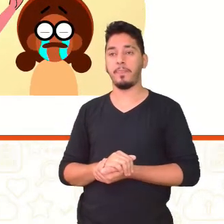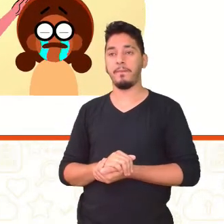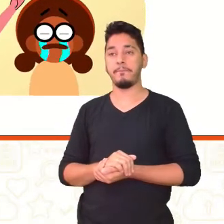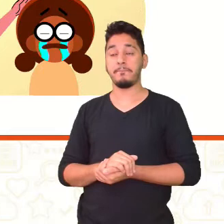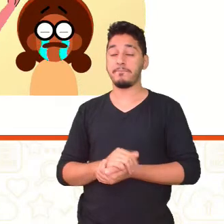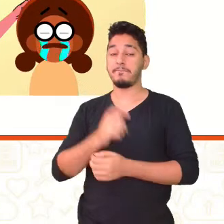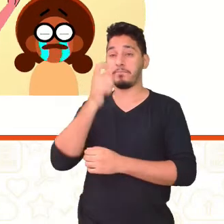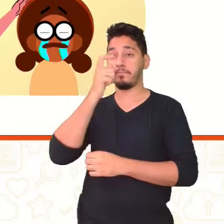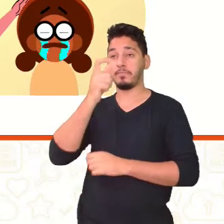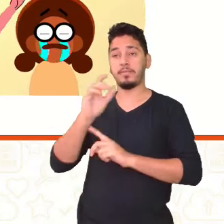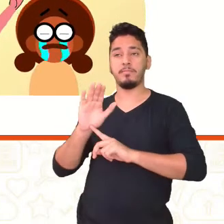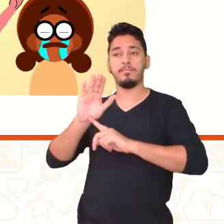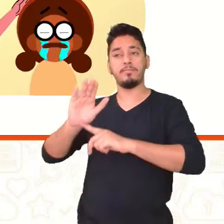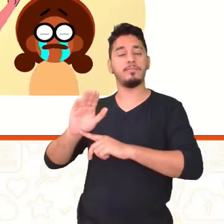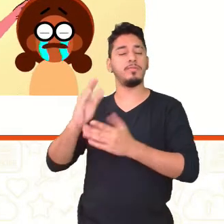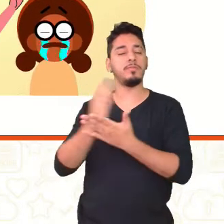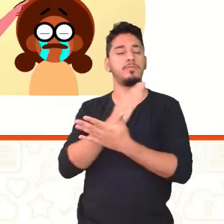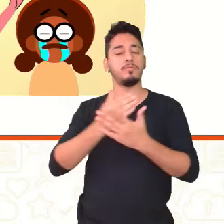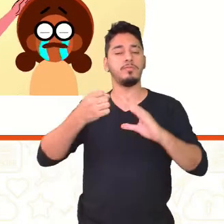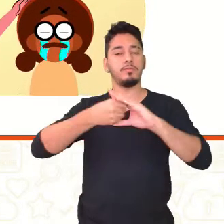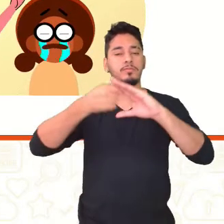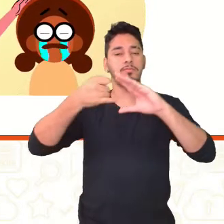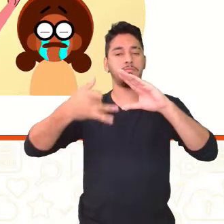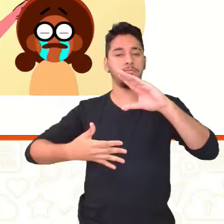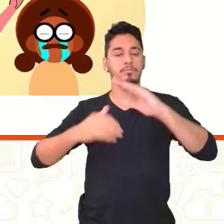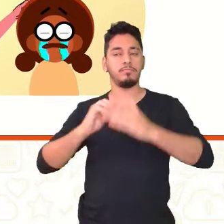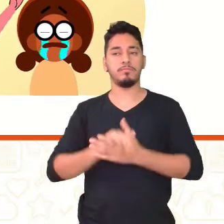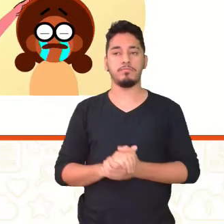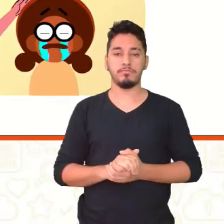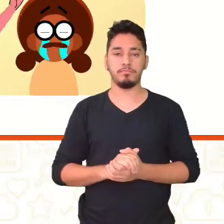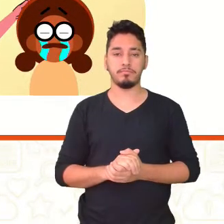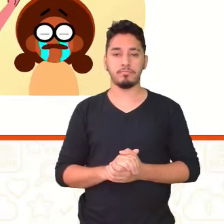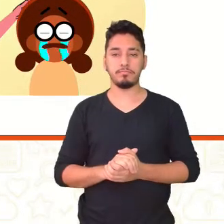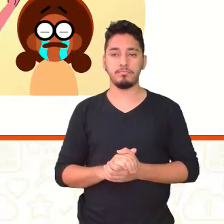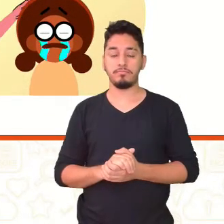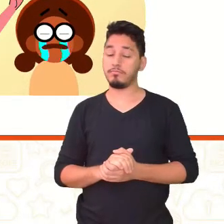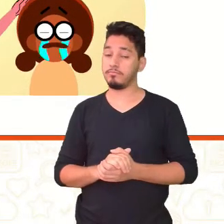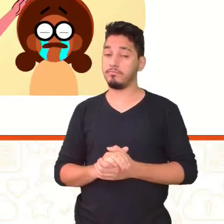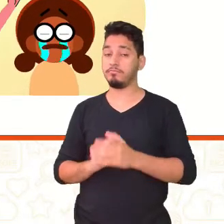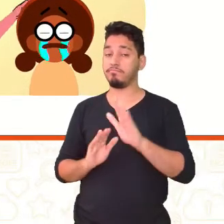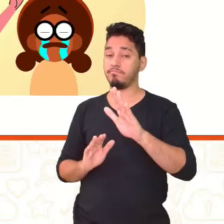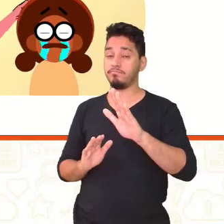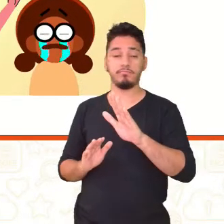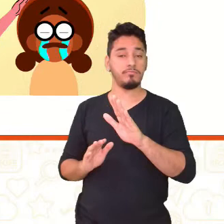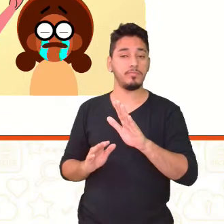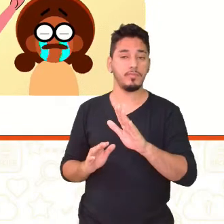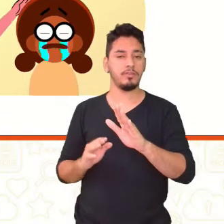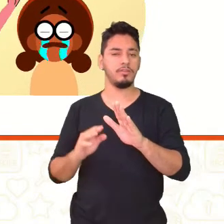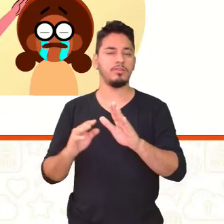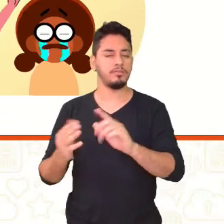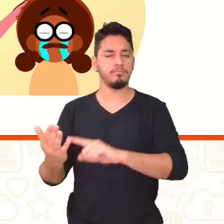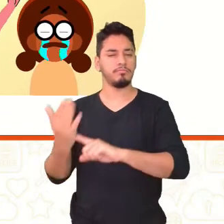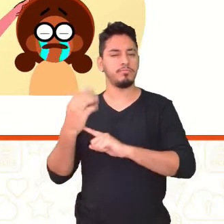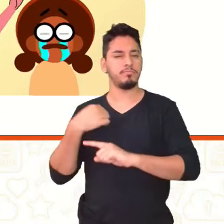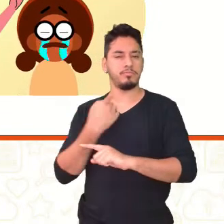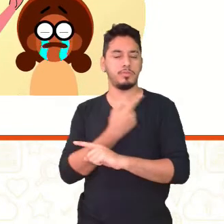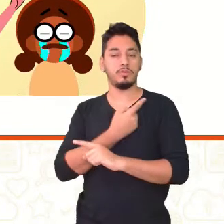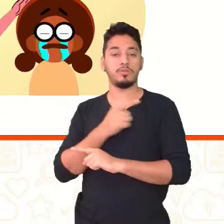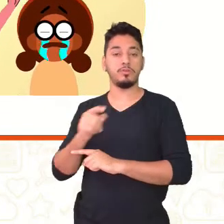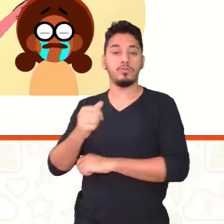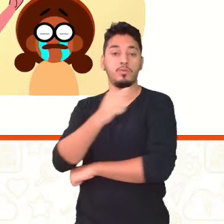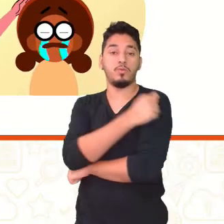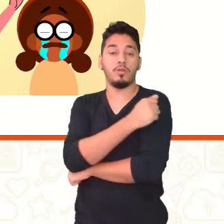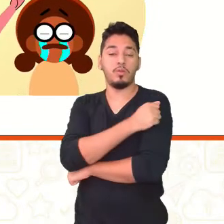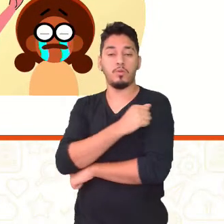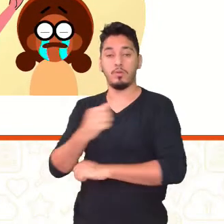Os interesses apresentam algumas características. Então, a gente fica muito evidente para a gente quando o